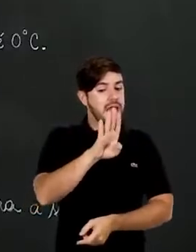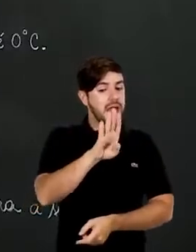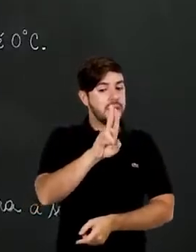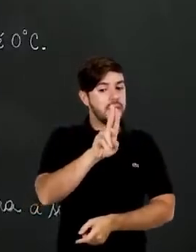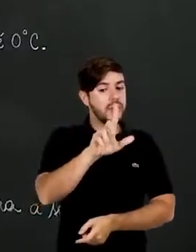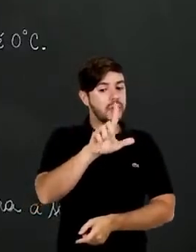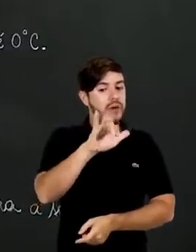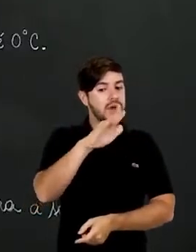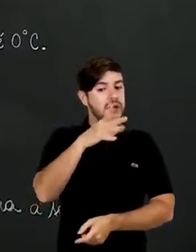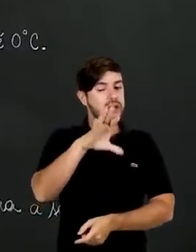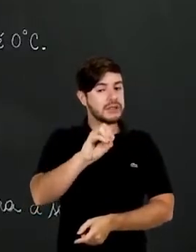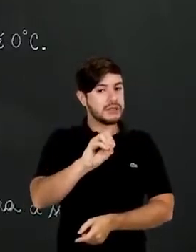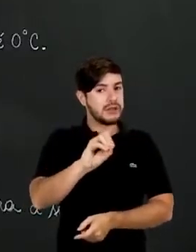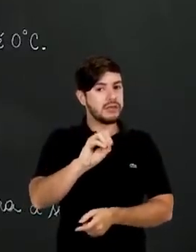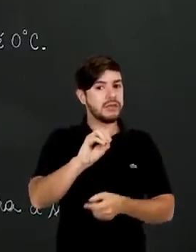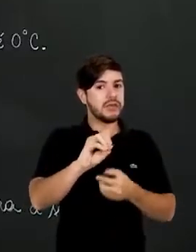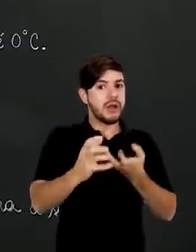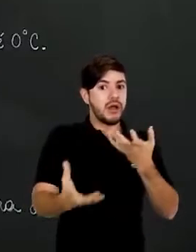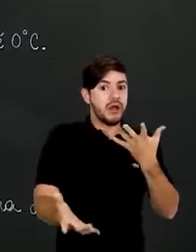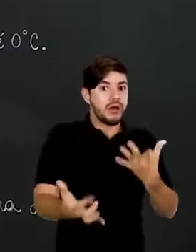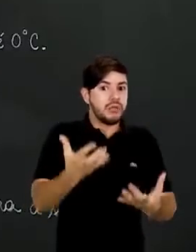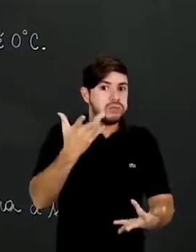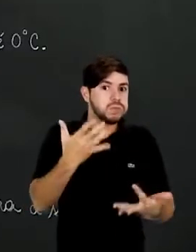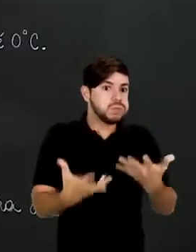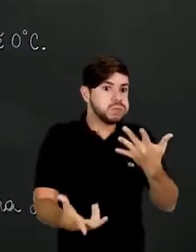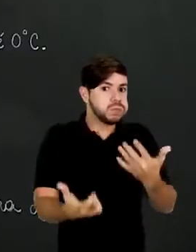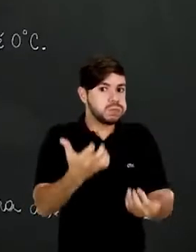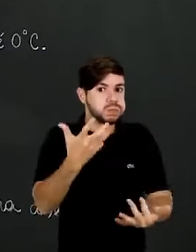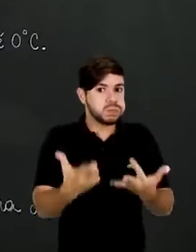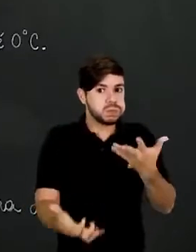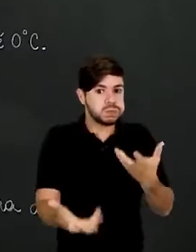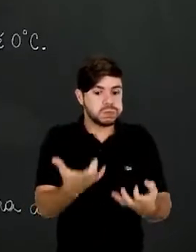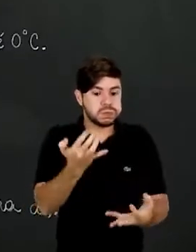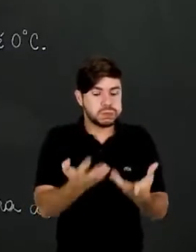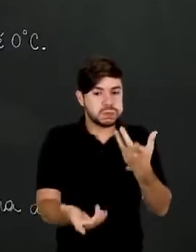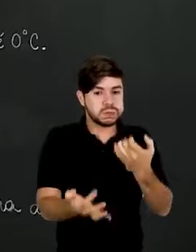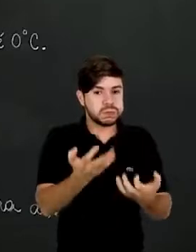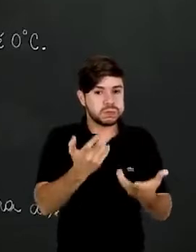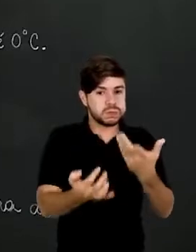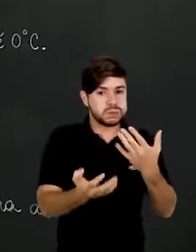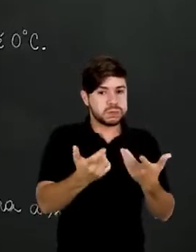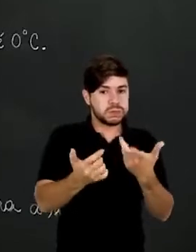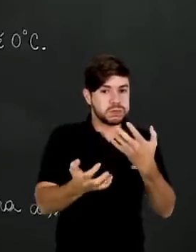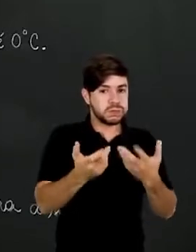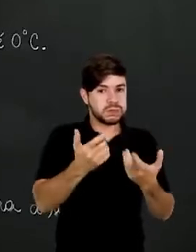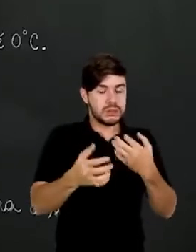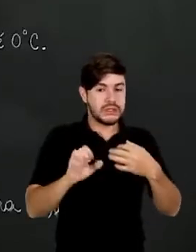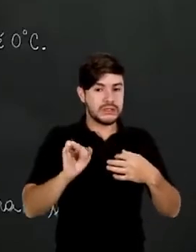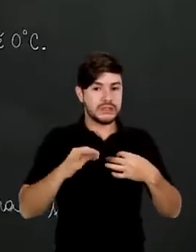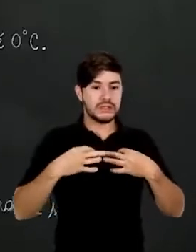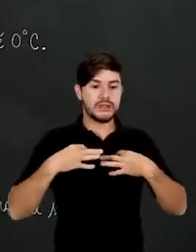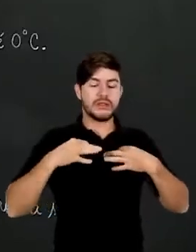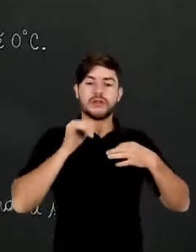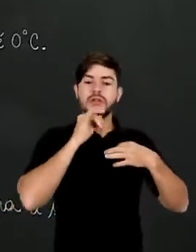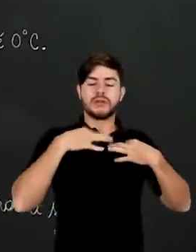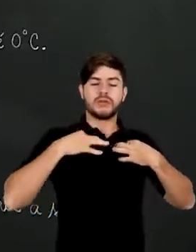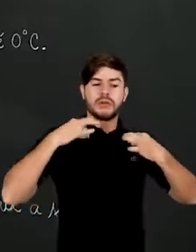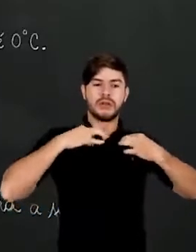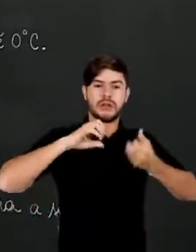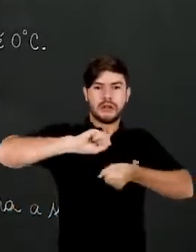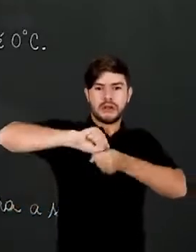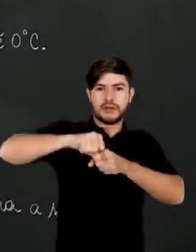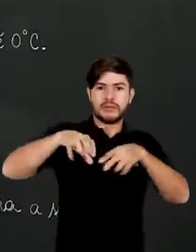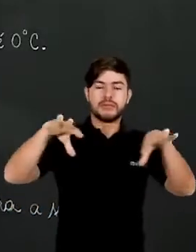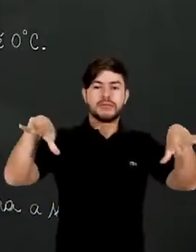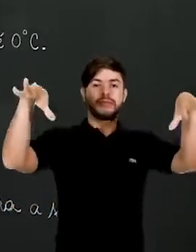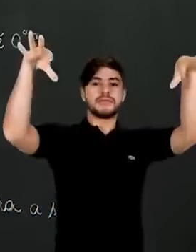dessa passagem numa temperatura alta. Então, o tempo ele é reduzido. Quando você coloca uma roupa na corda, você está